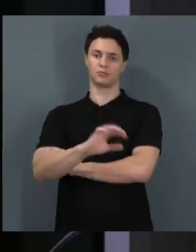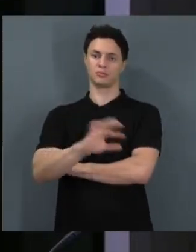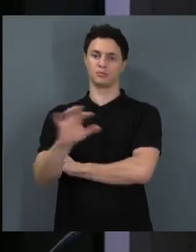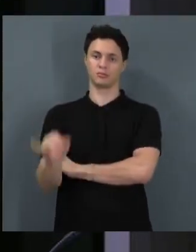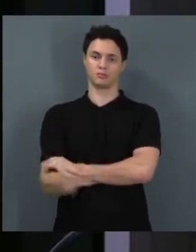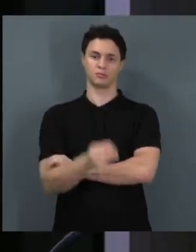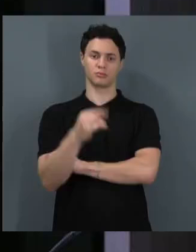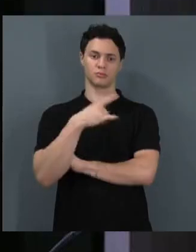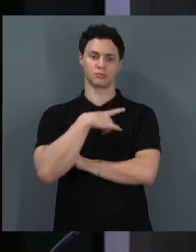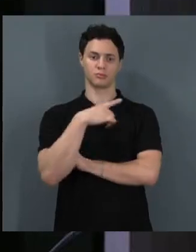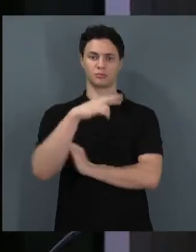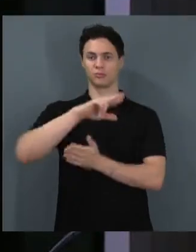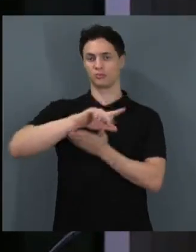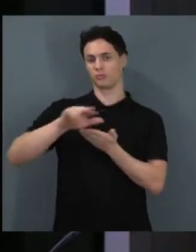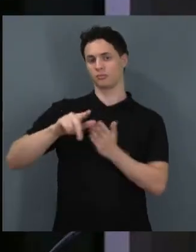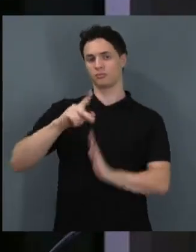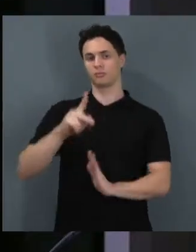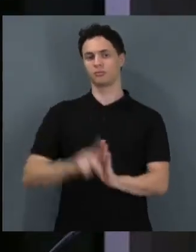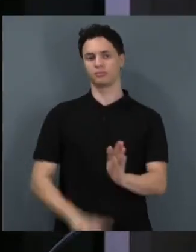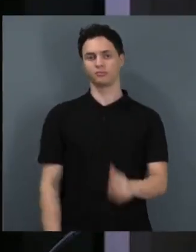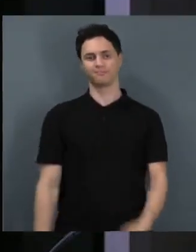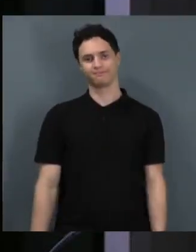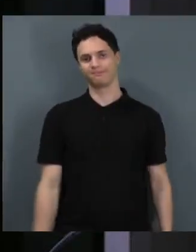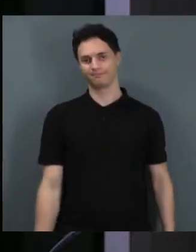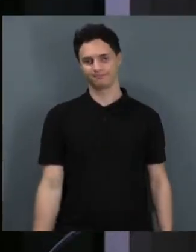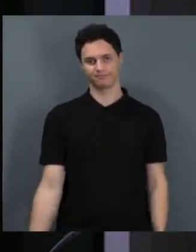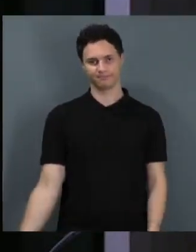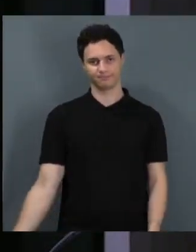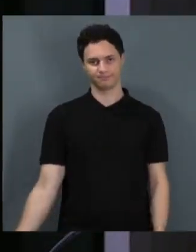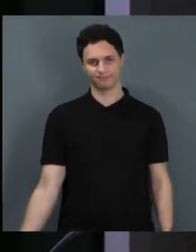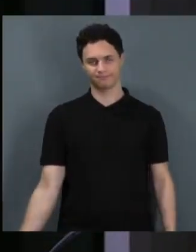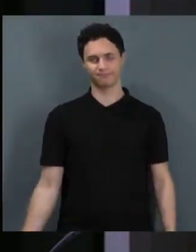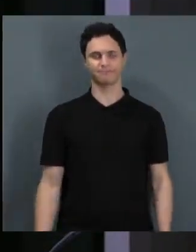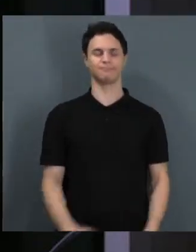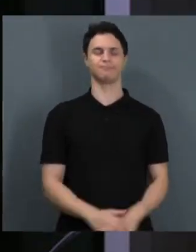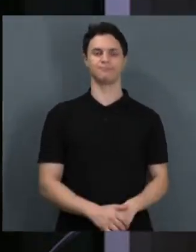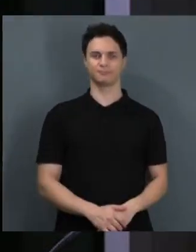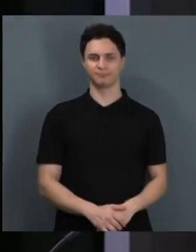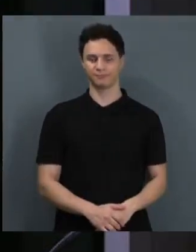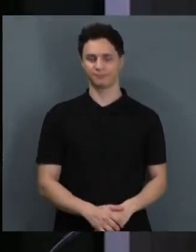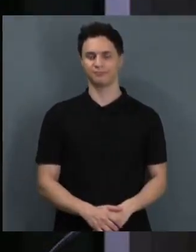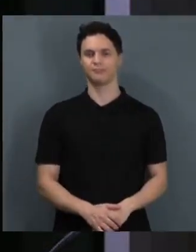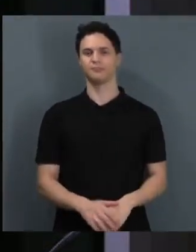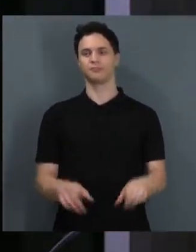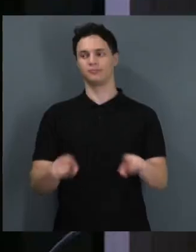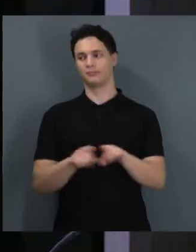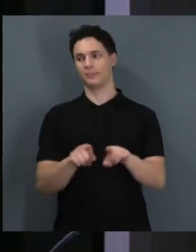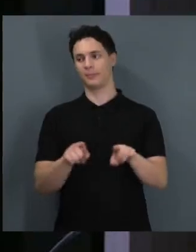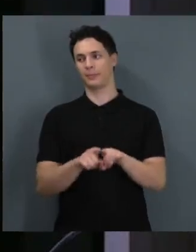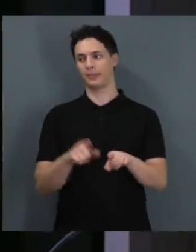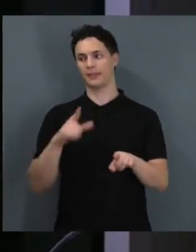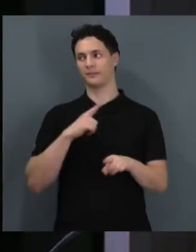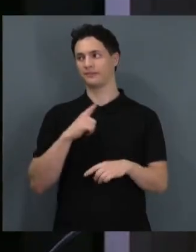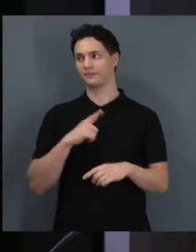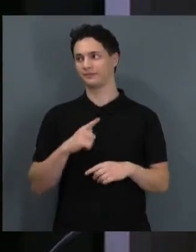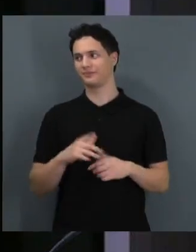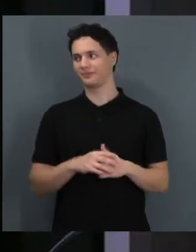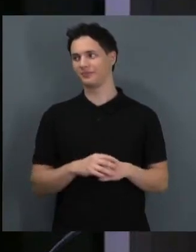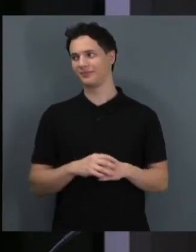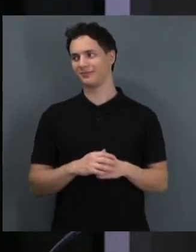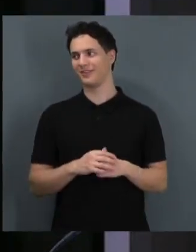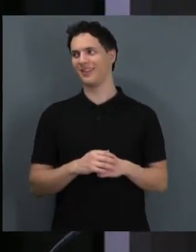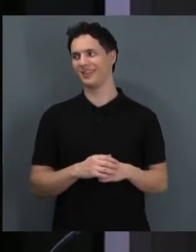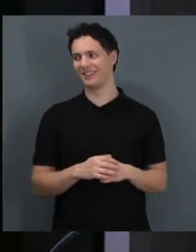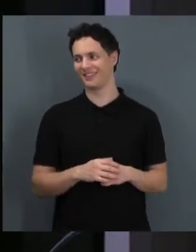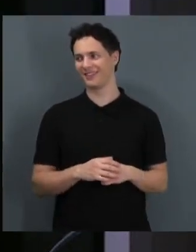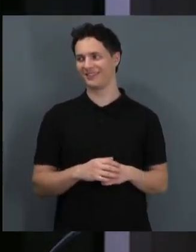acolhidas. Nós tivemos, por exemplo, a acolhida aqui, a sugestão, até feita pelo meu partido, de se